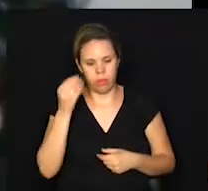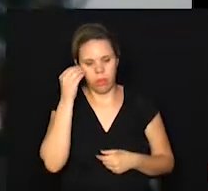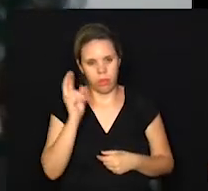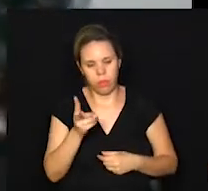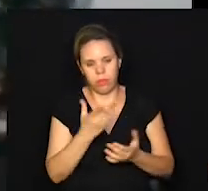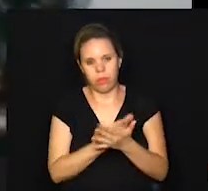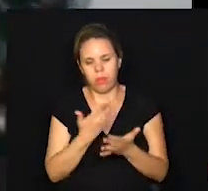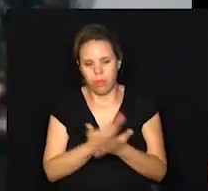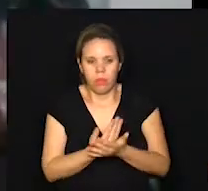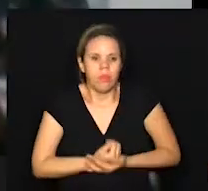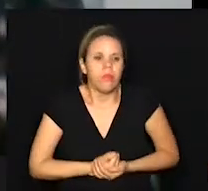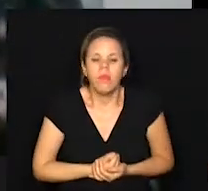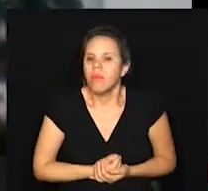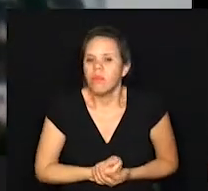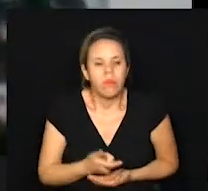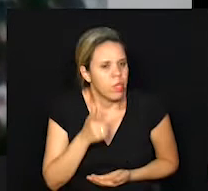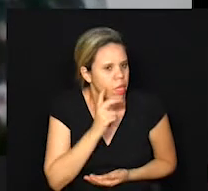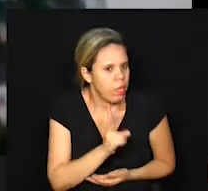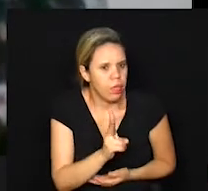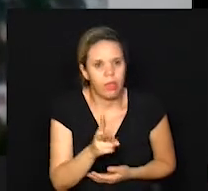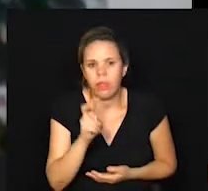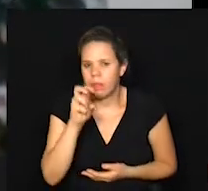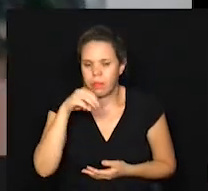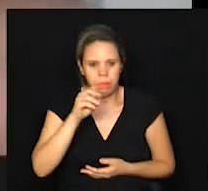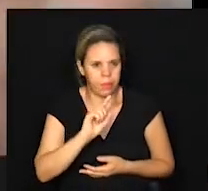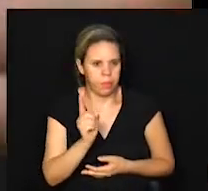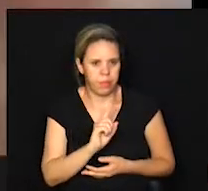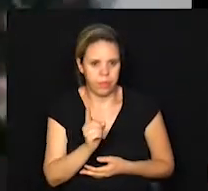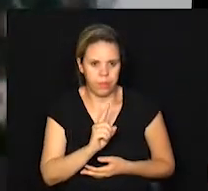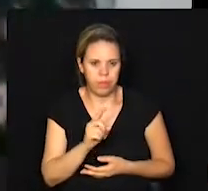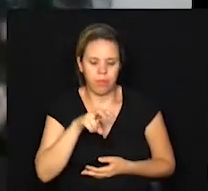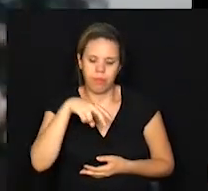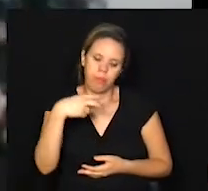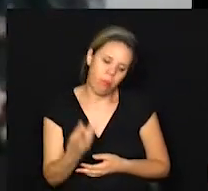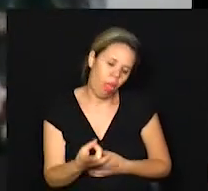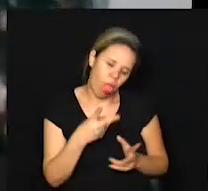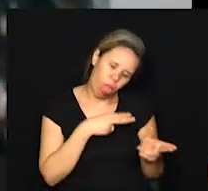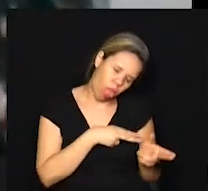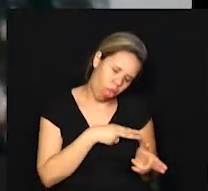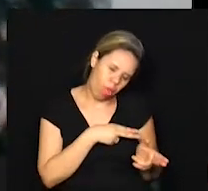aula. Eu não consegui continuar por mais 5 minutos, eu realmente apaguei.